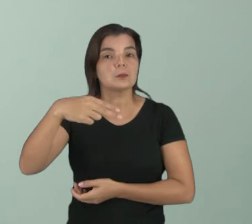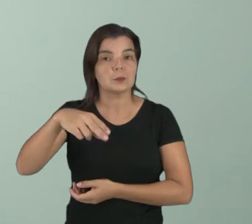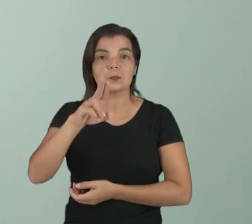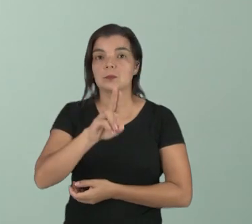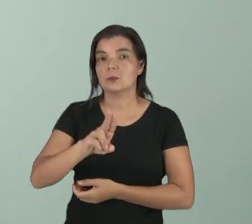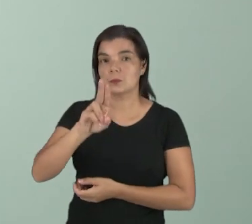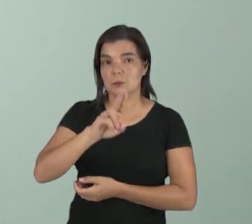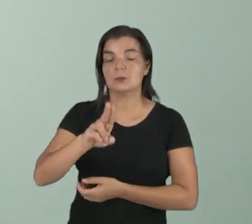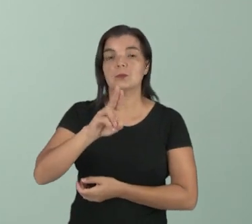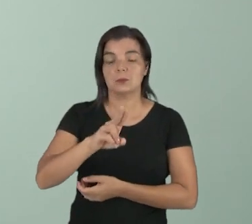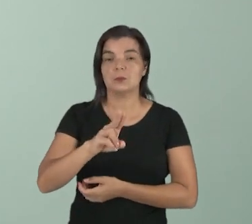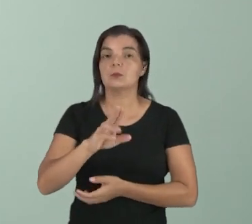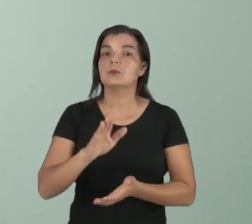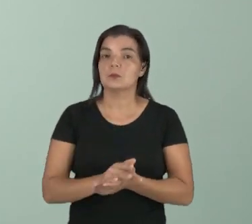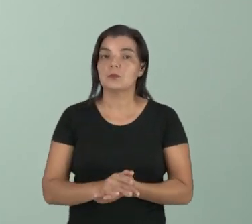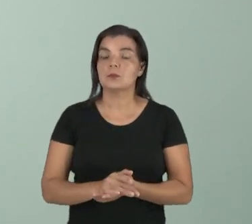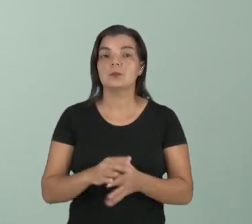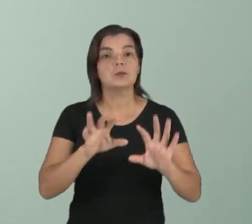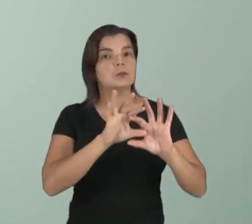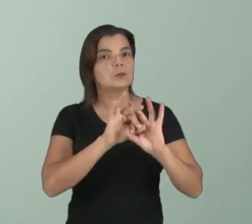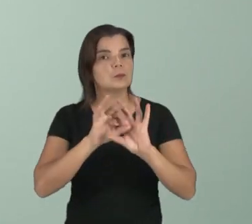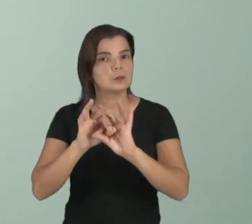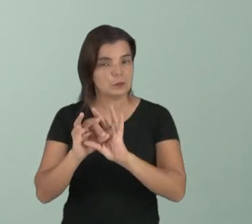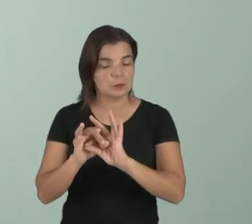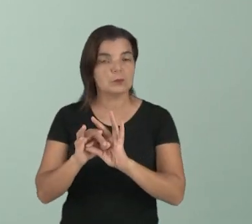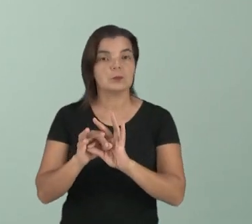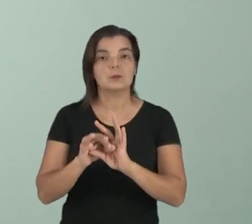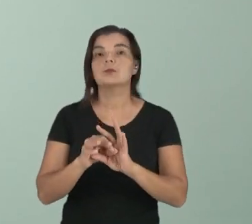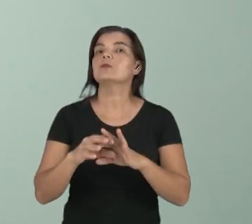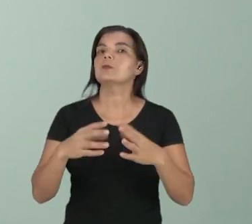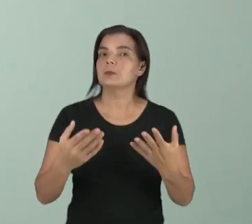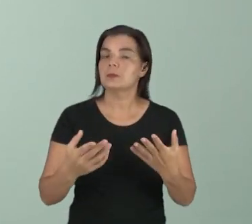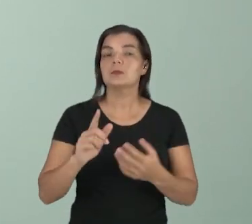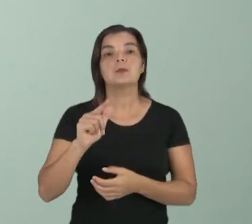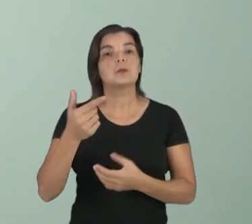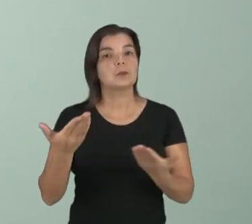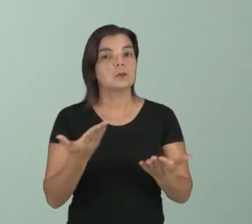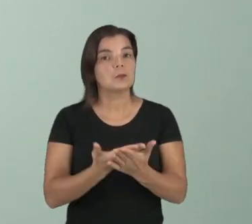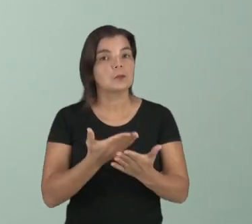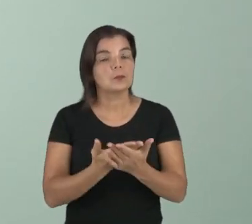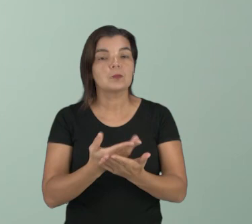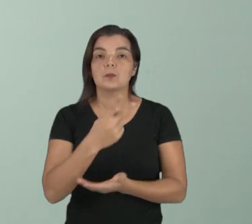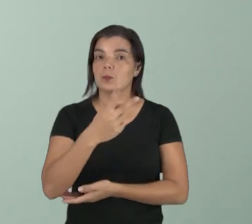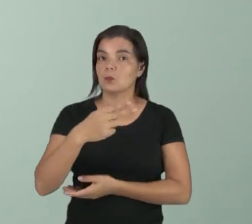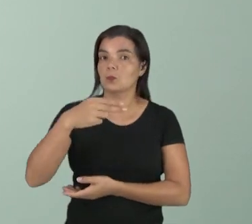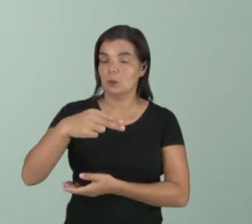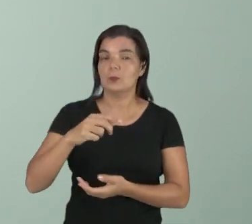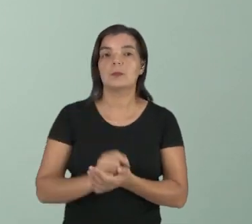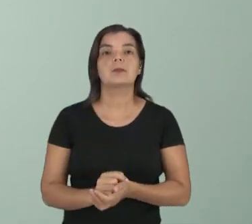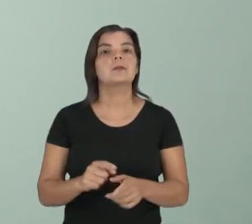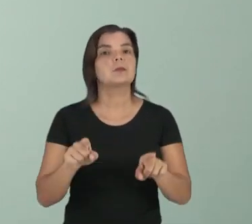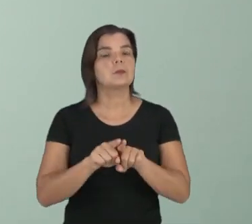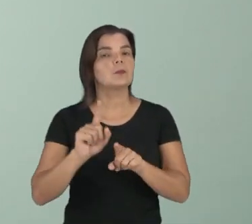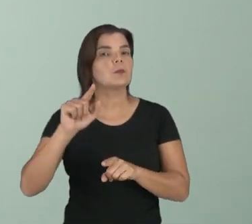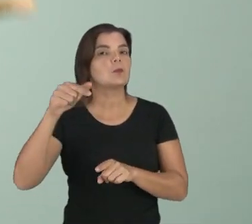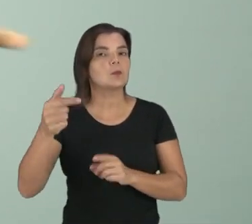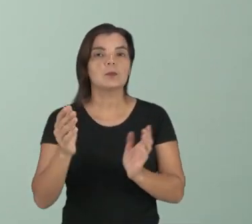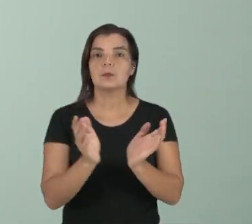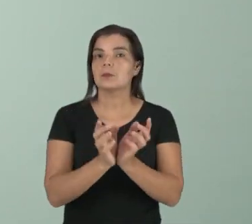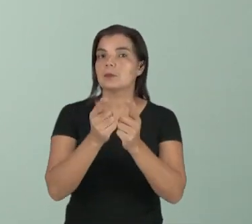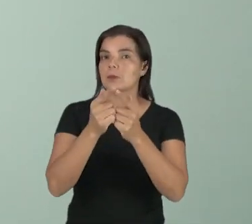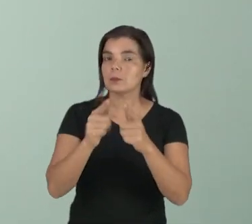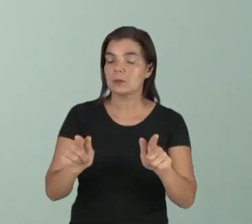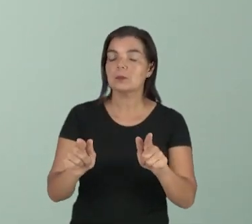são usados como elementos de coesão, elementos coesivos. Hoje nós estudamos o pronome, mas também outras